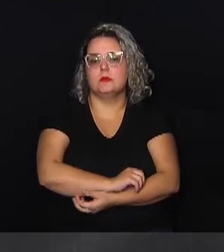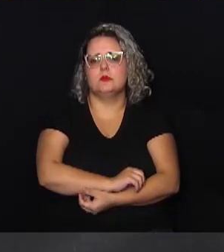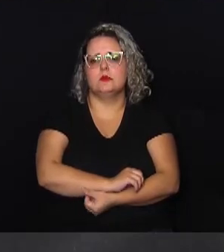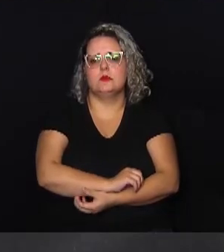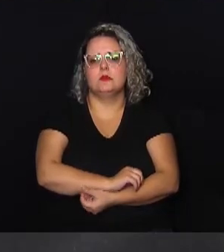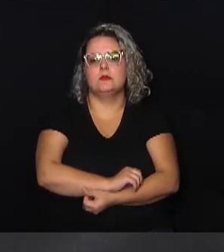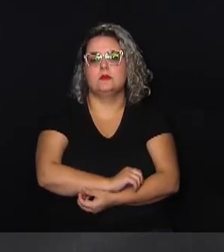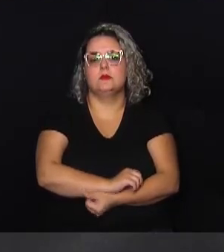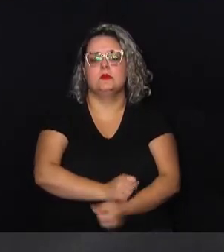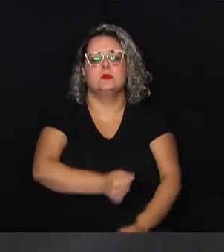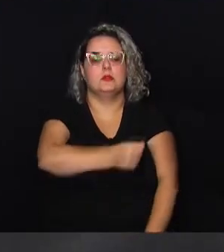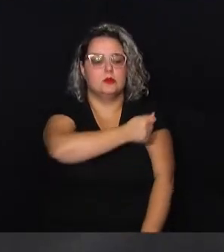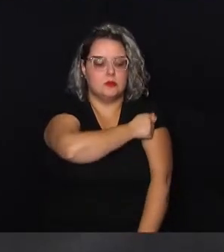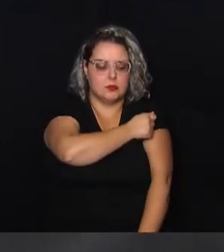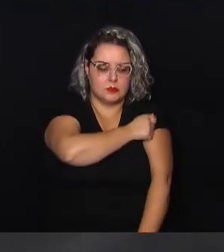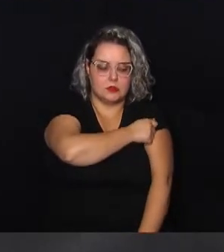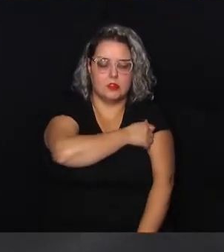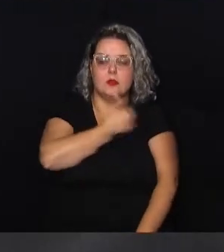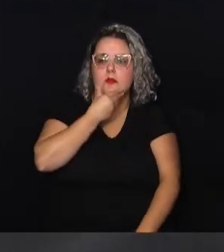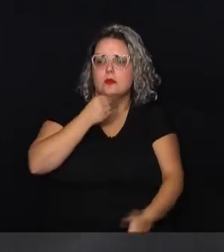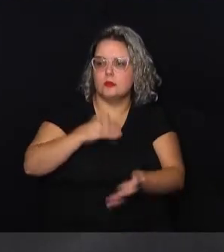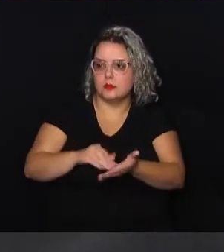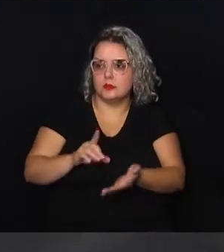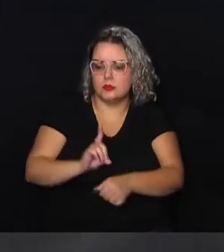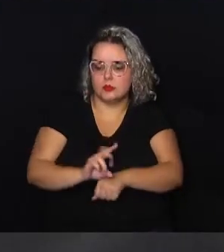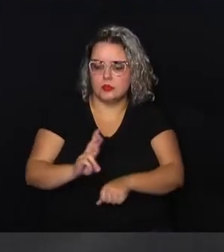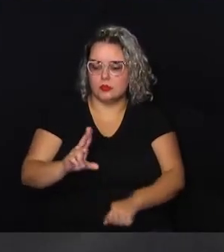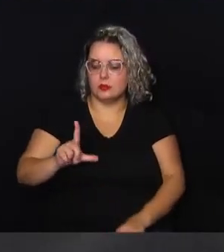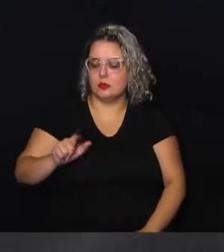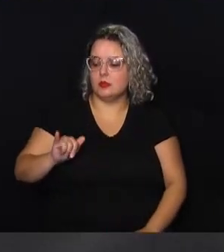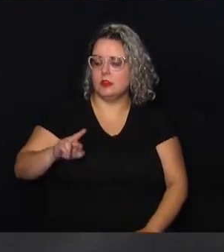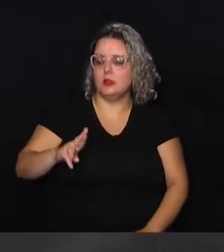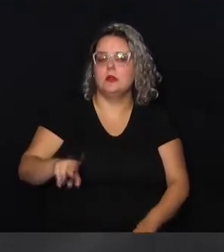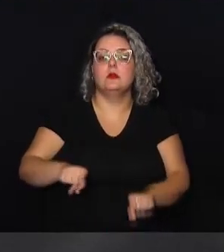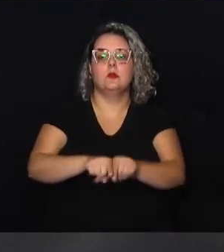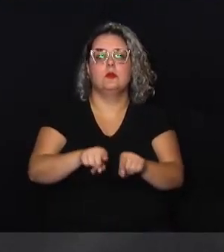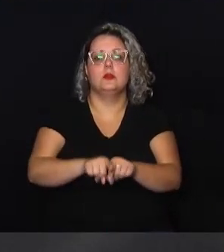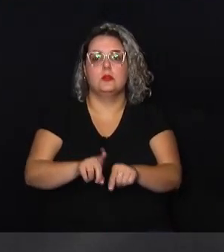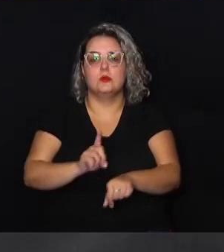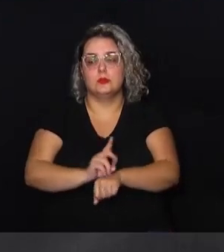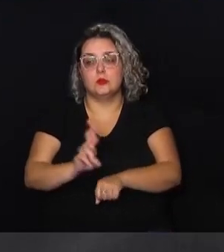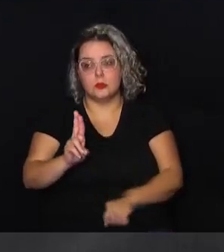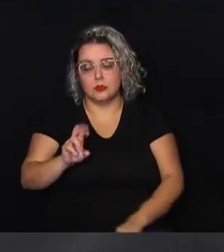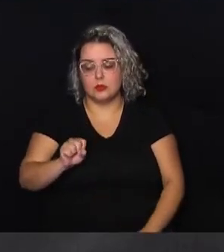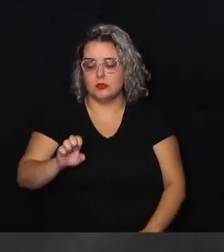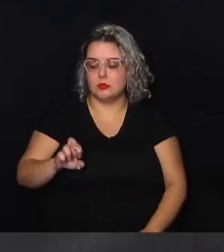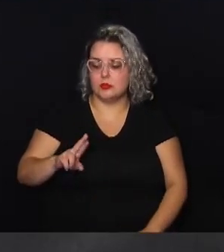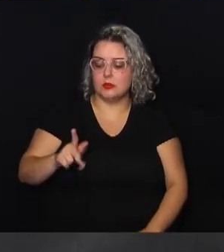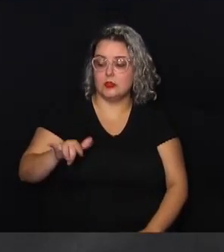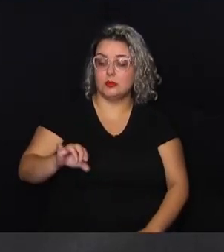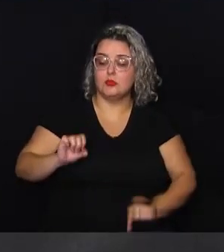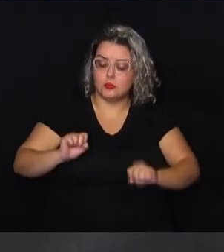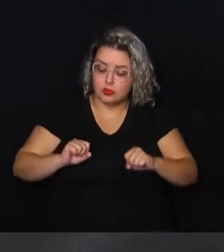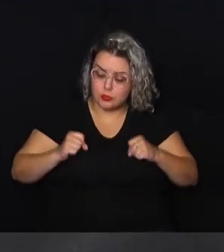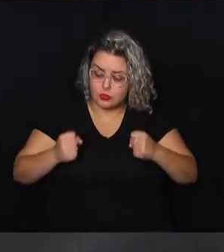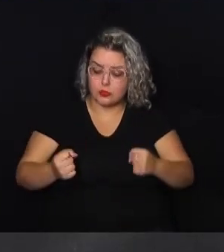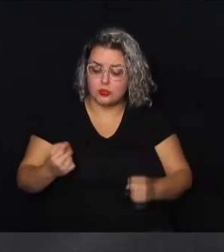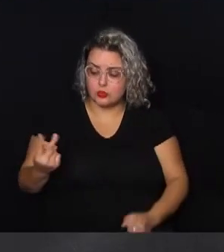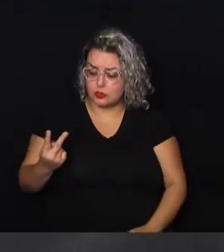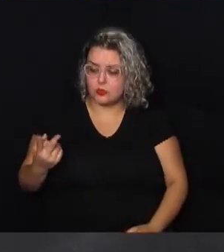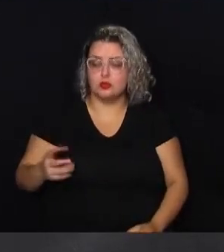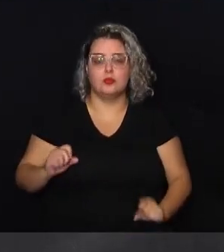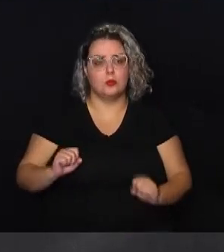autoridades, tanto nesse caso que o secretário, o Dr. Lair, como o Dr. Sérgio, o esforço deles, o empenho, a